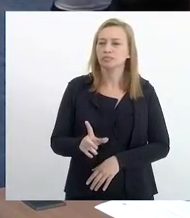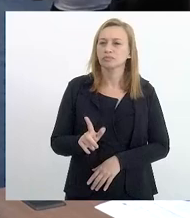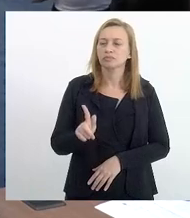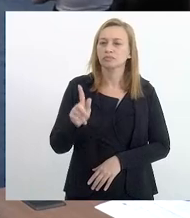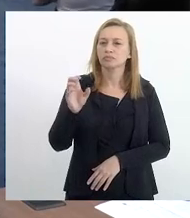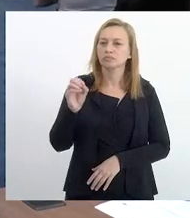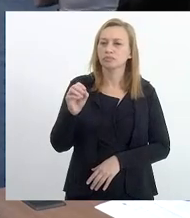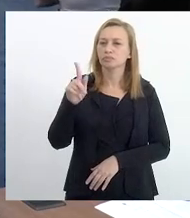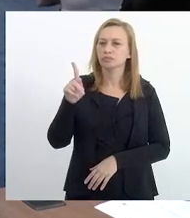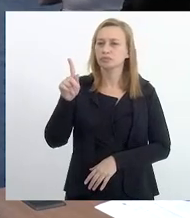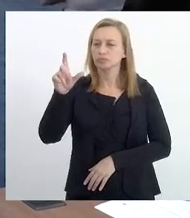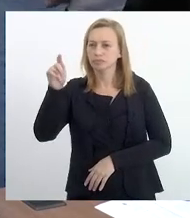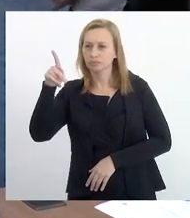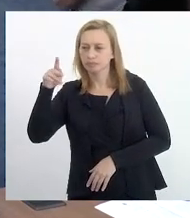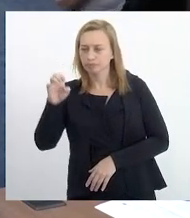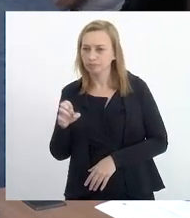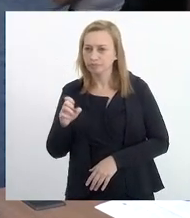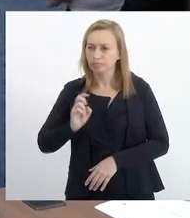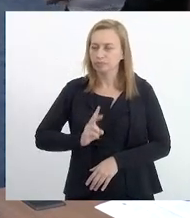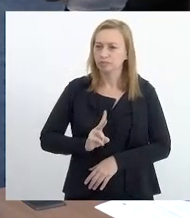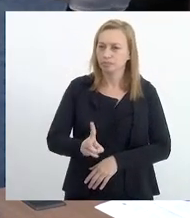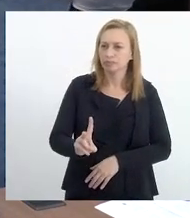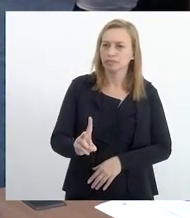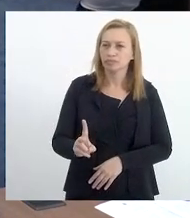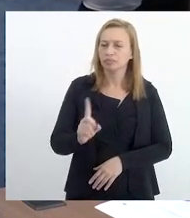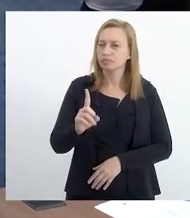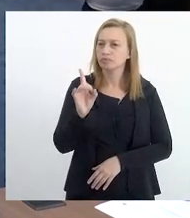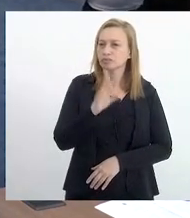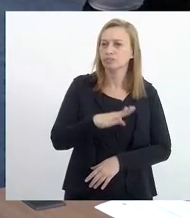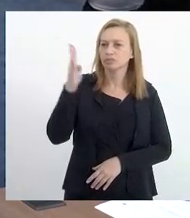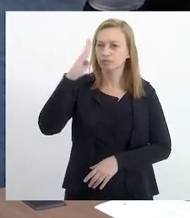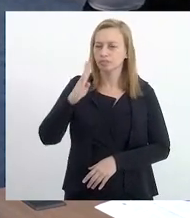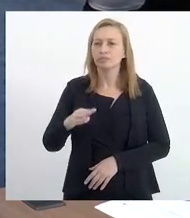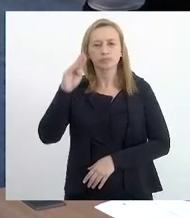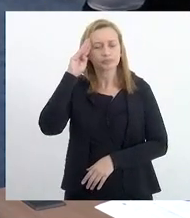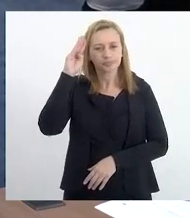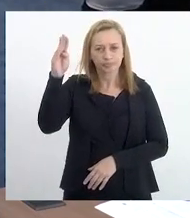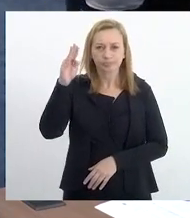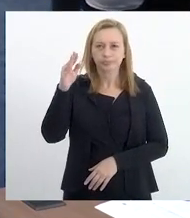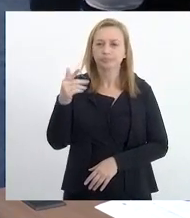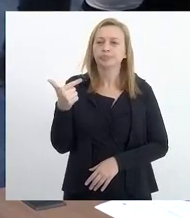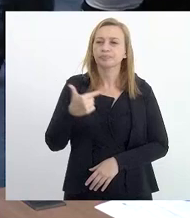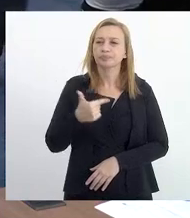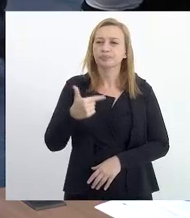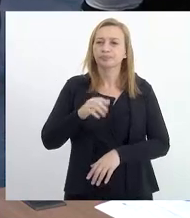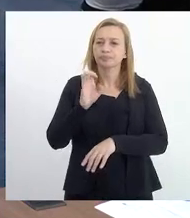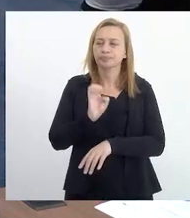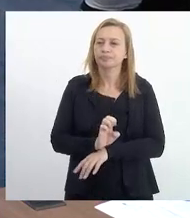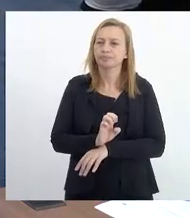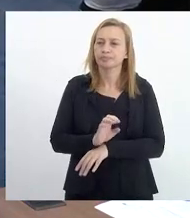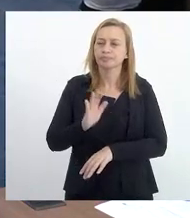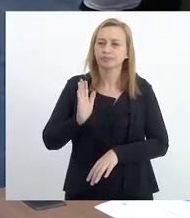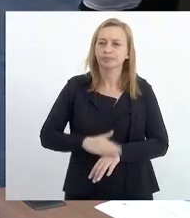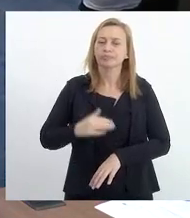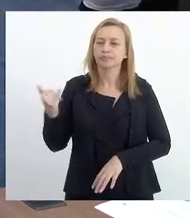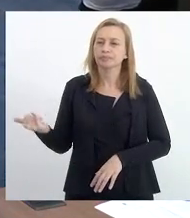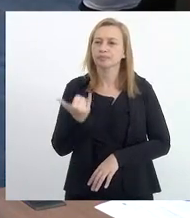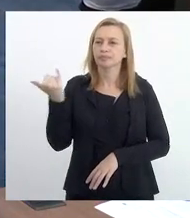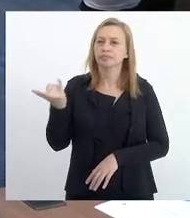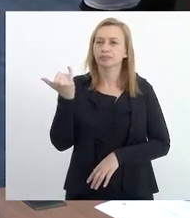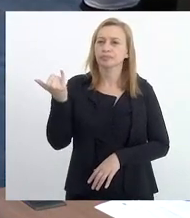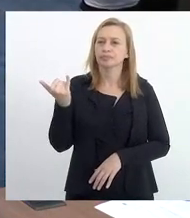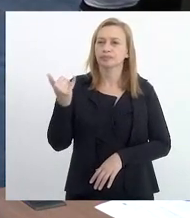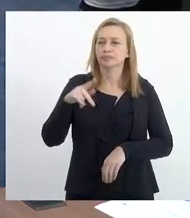curso, não só no Brasil, mas principalmente no segundo estado de maior importância desse país.